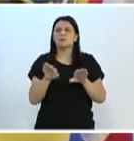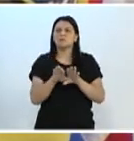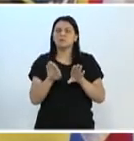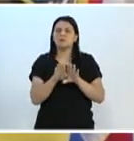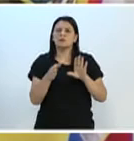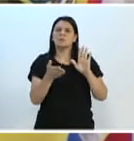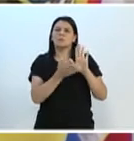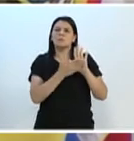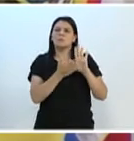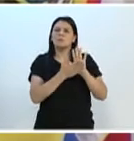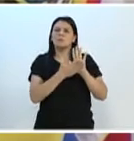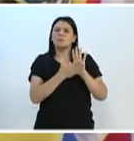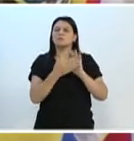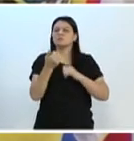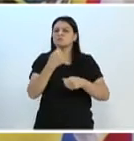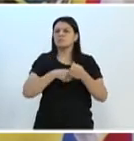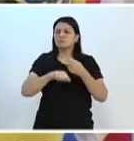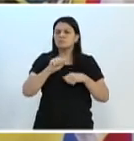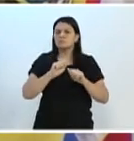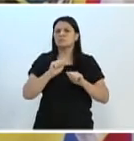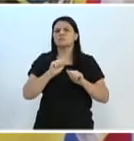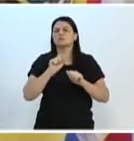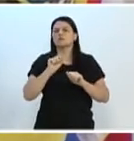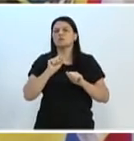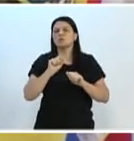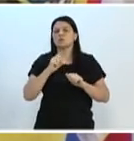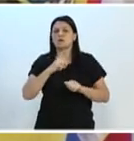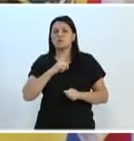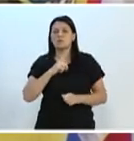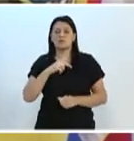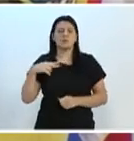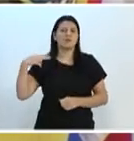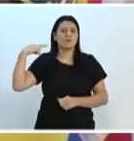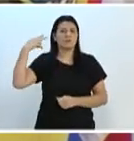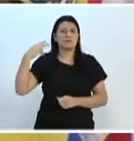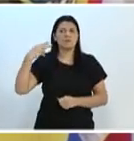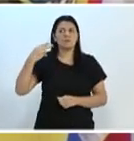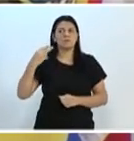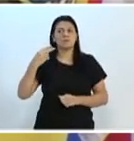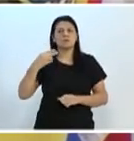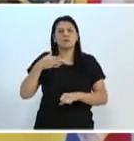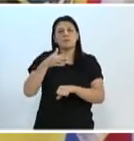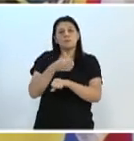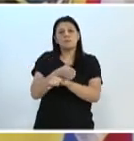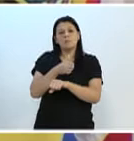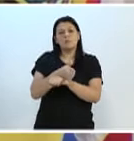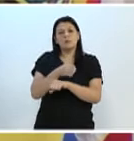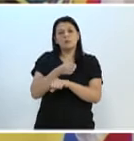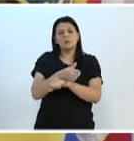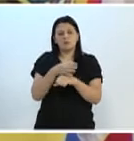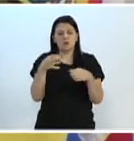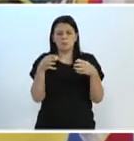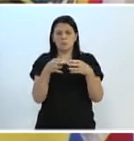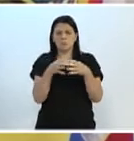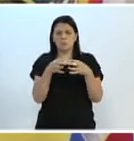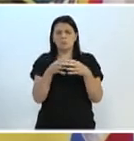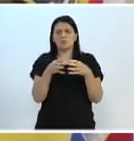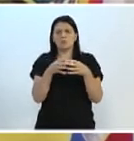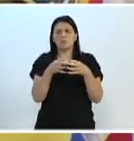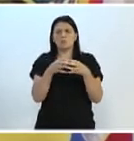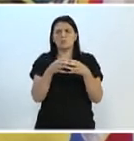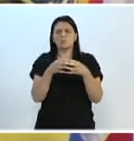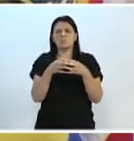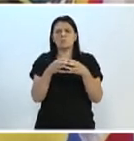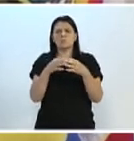proposta do orçamento impositivo, onde os vereadores poderiam participar, em conjunto, inclusive, com a